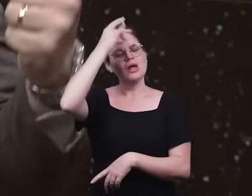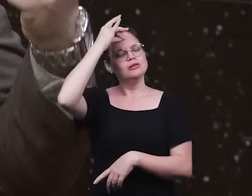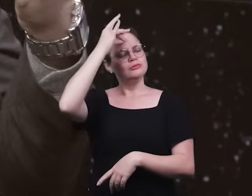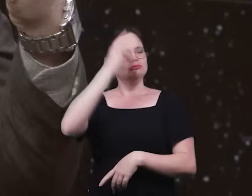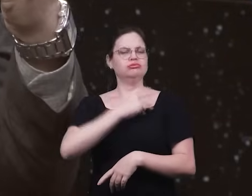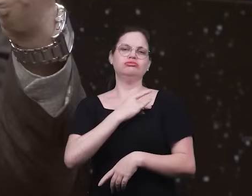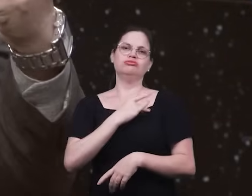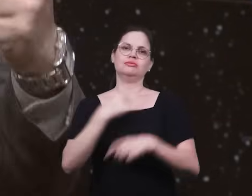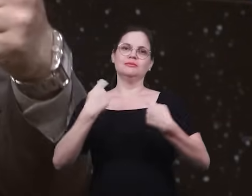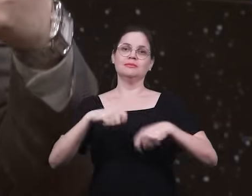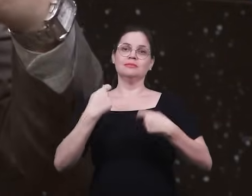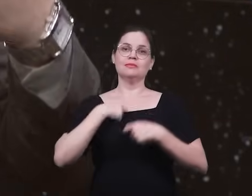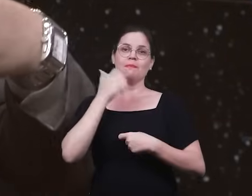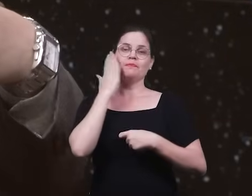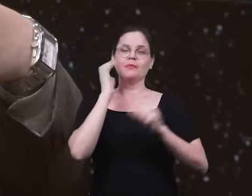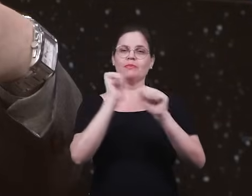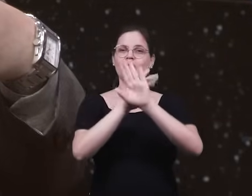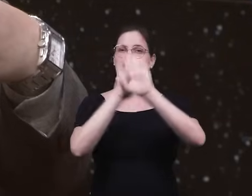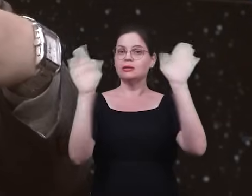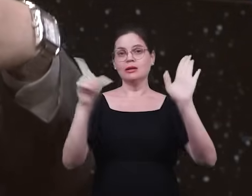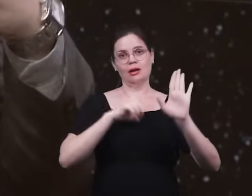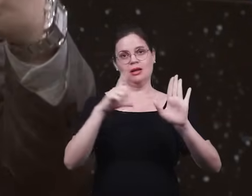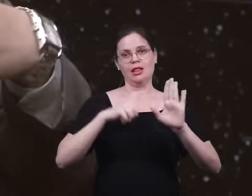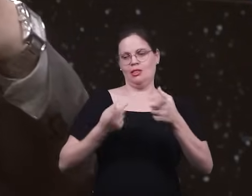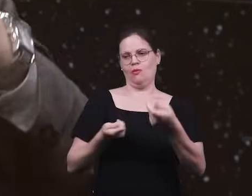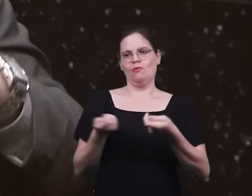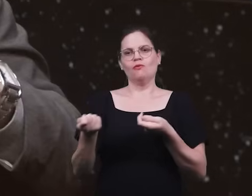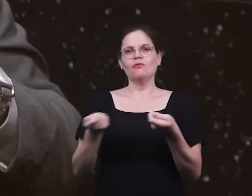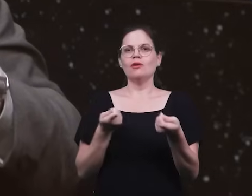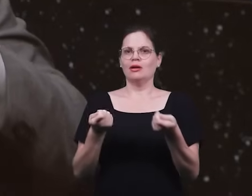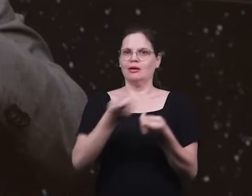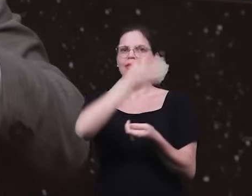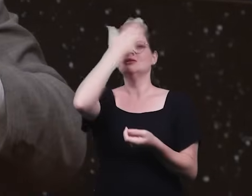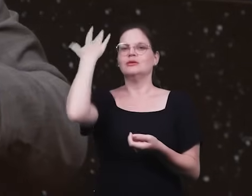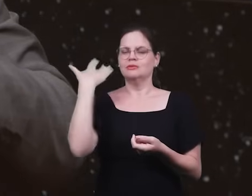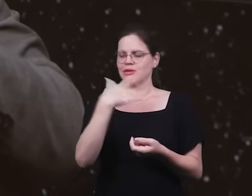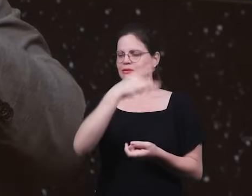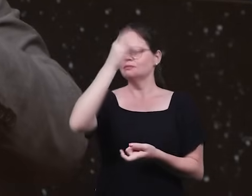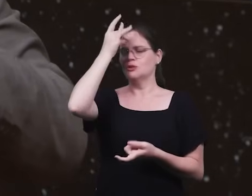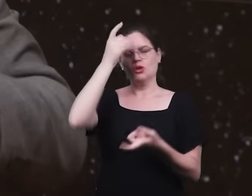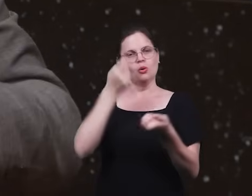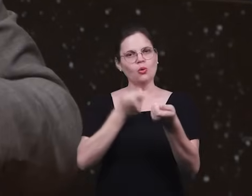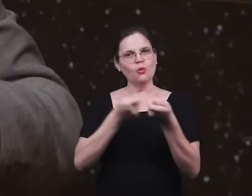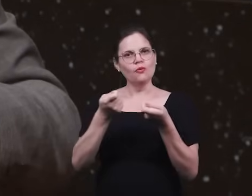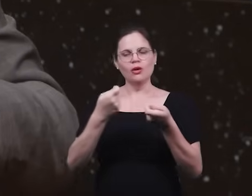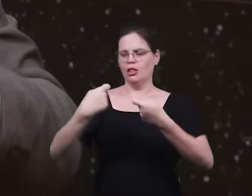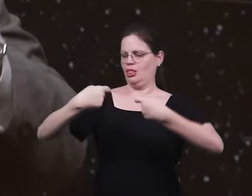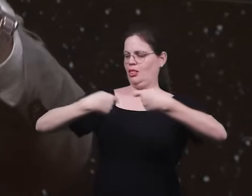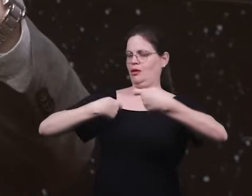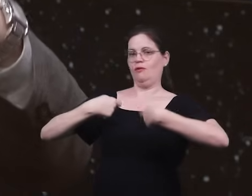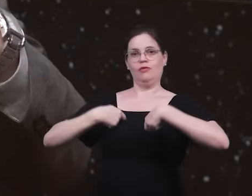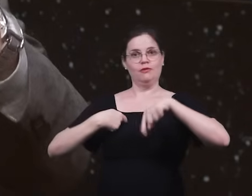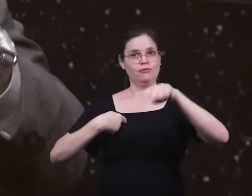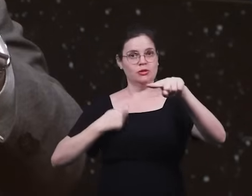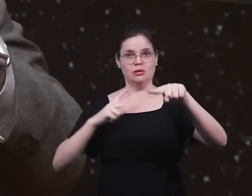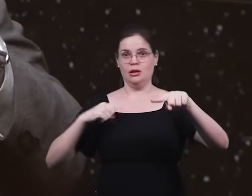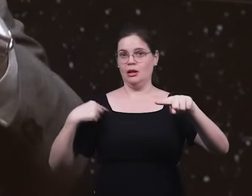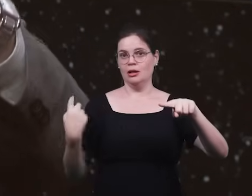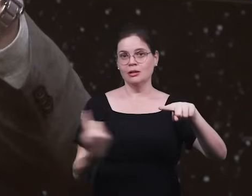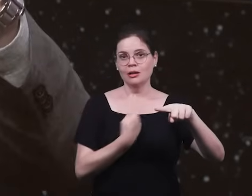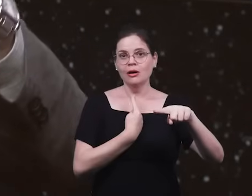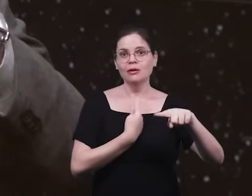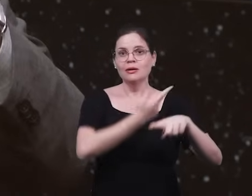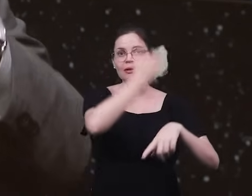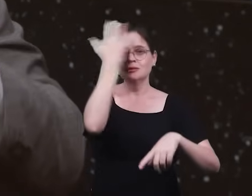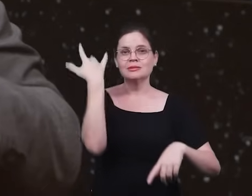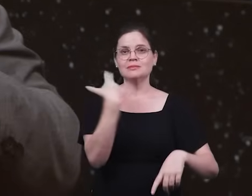tem que entender que há um governo o Espírito Santo ao irmão a você que nos acompanha o espírito santo